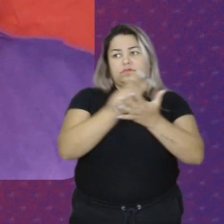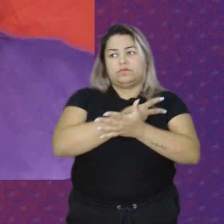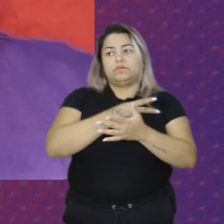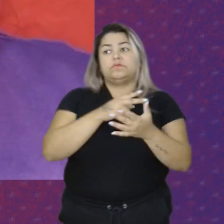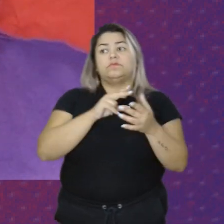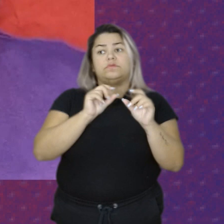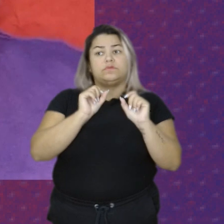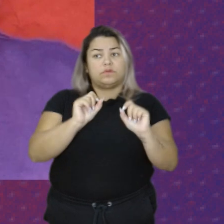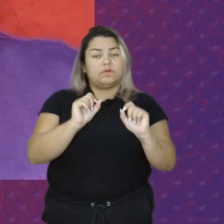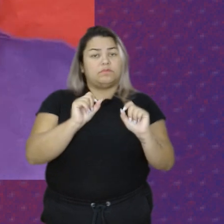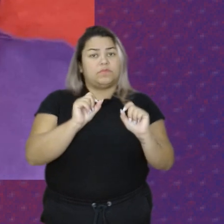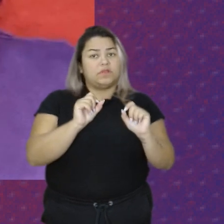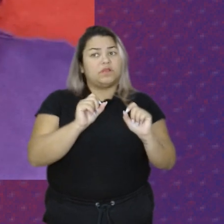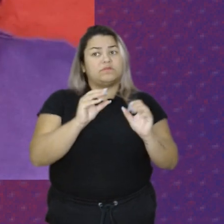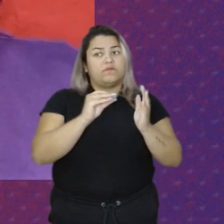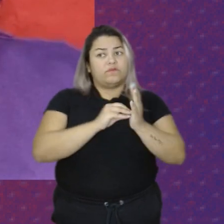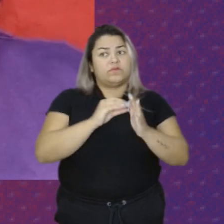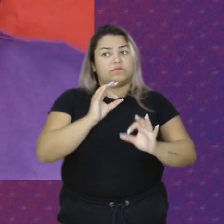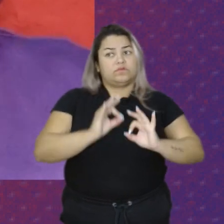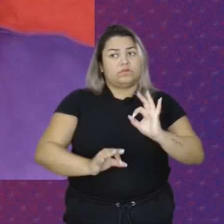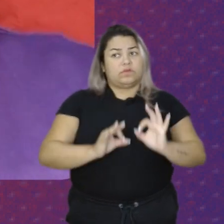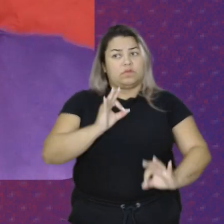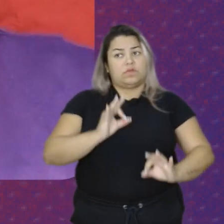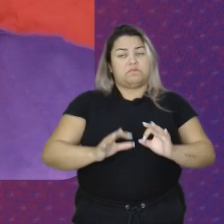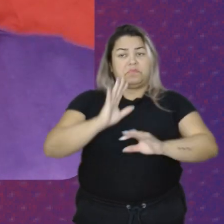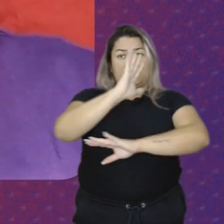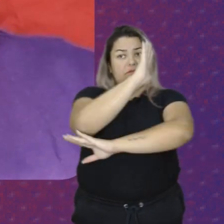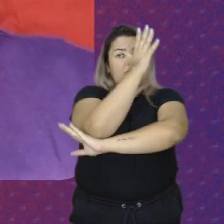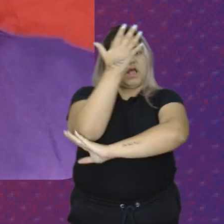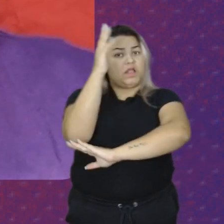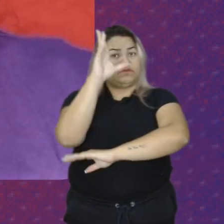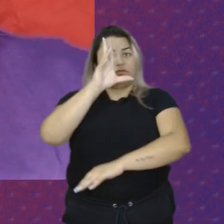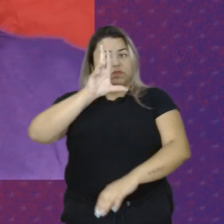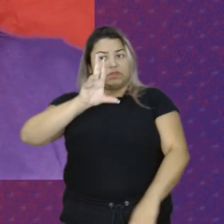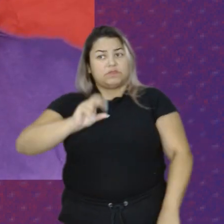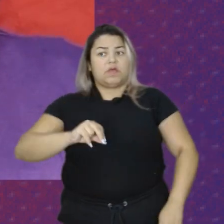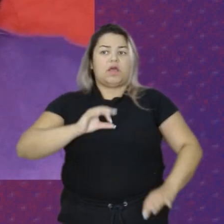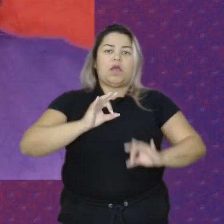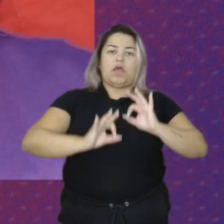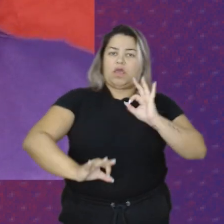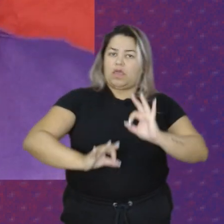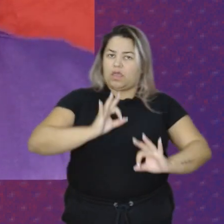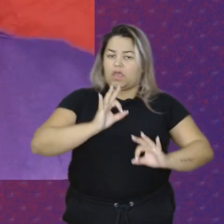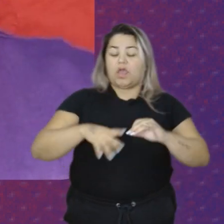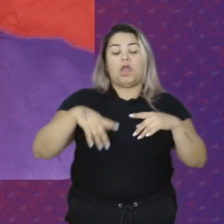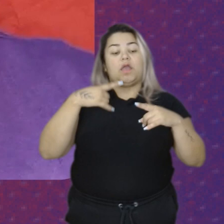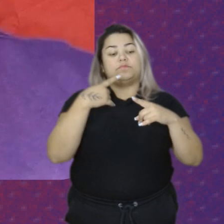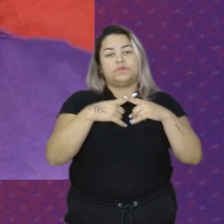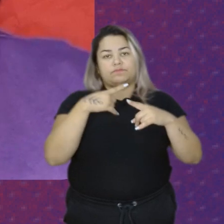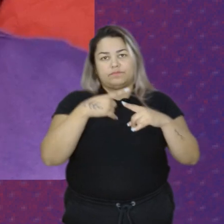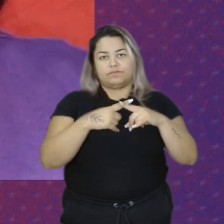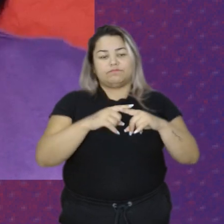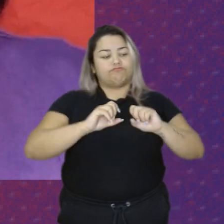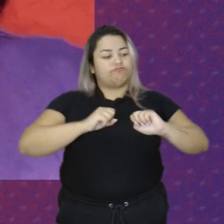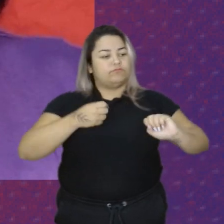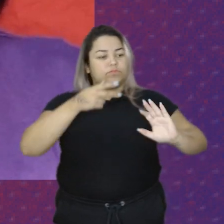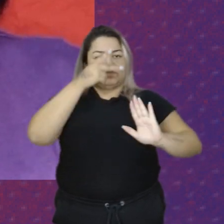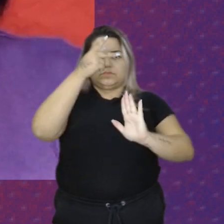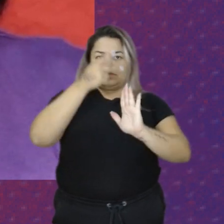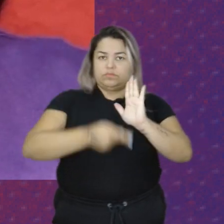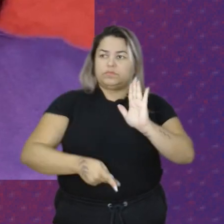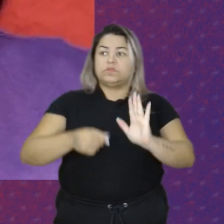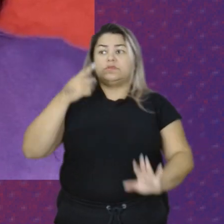traduz essa injustiça ambiental e não a justiça ambiental é porque os grandes projetos eles